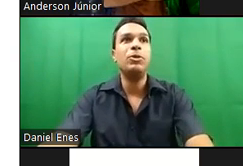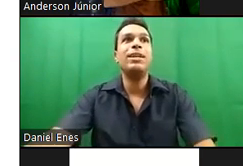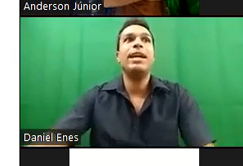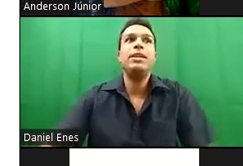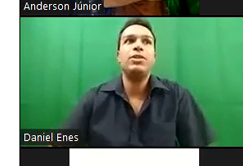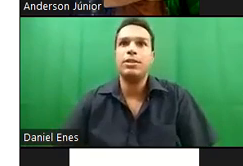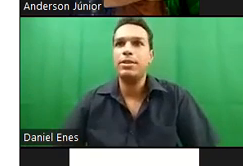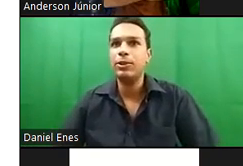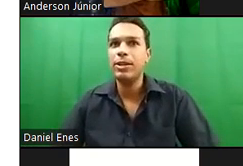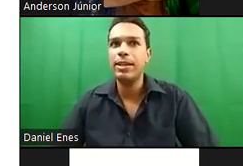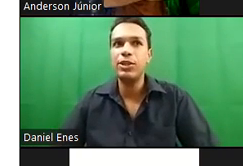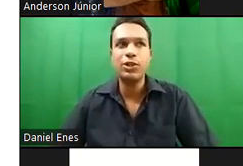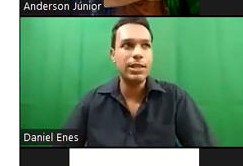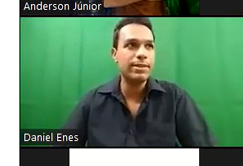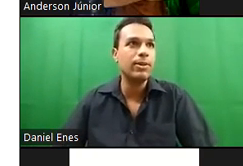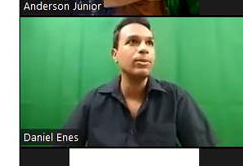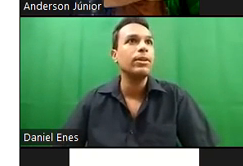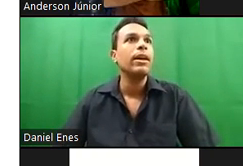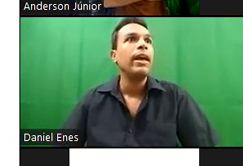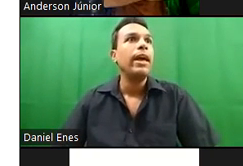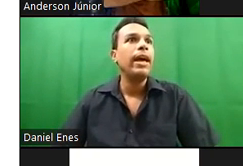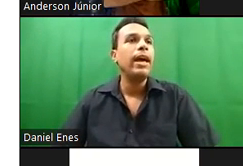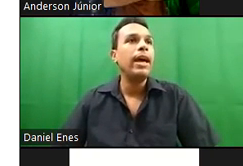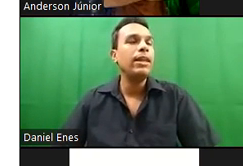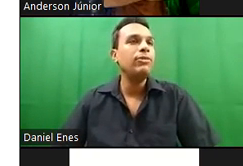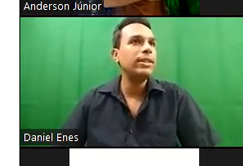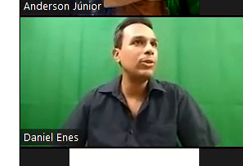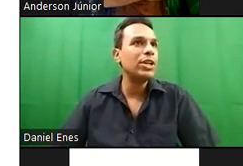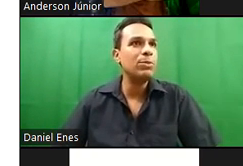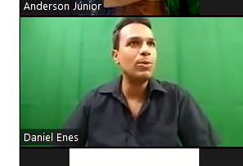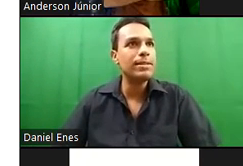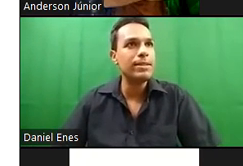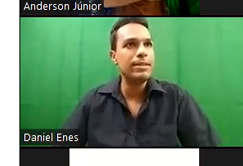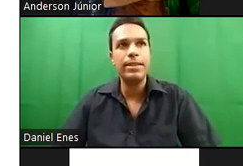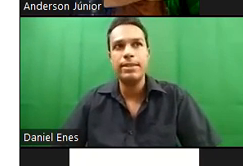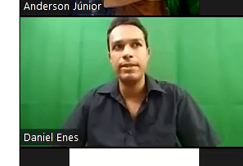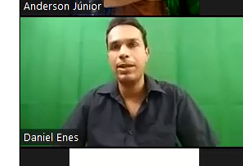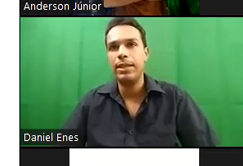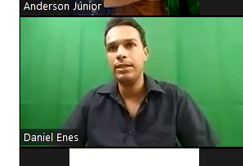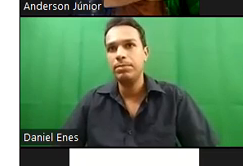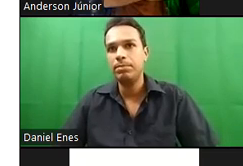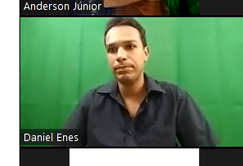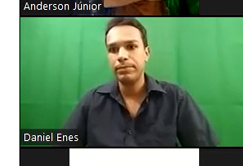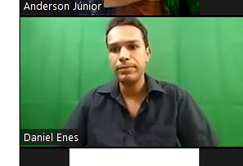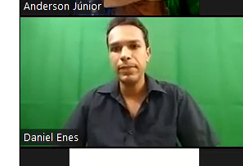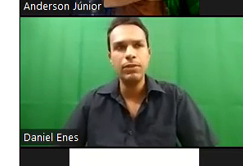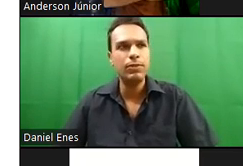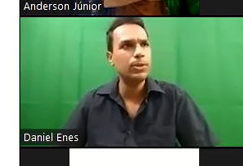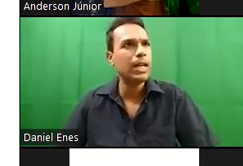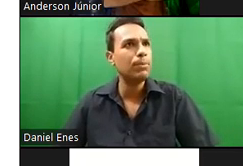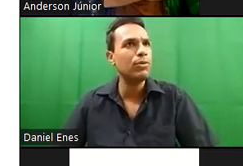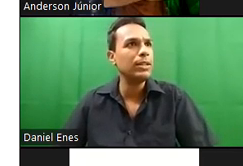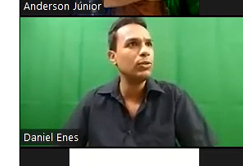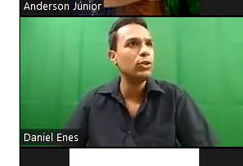vamos ver o que a lei diz, a nossa legislação. Lei Federal 10.436, é uma lei que